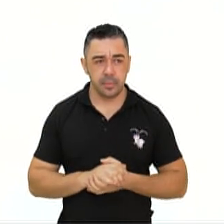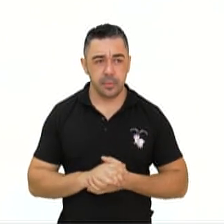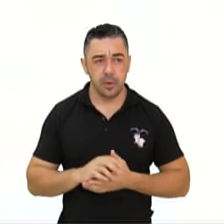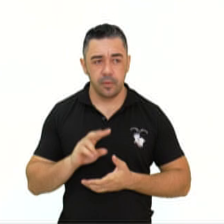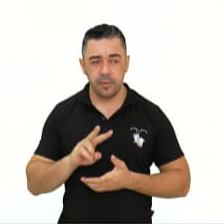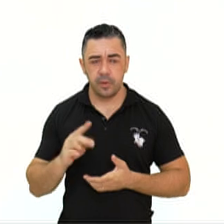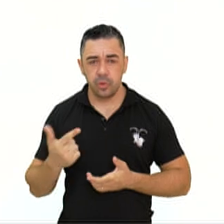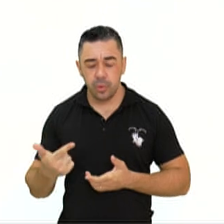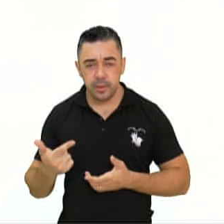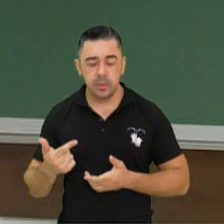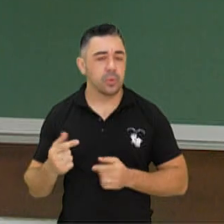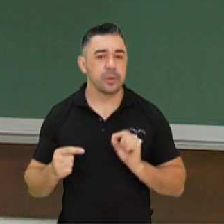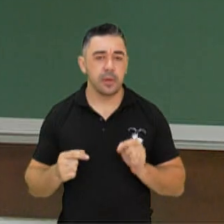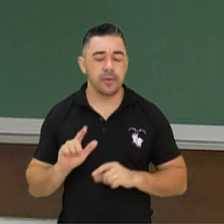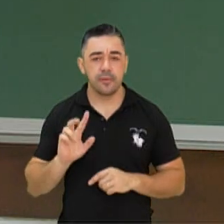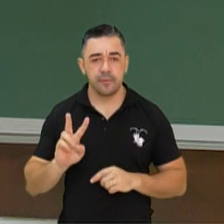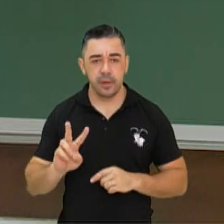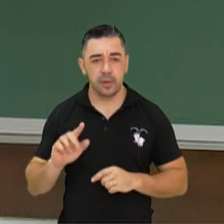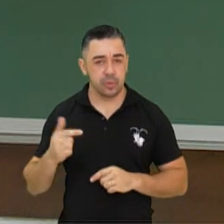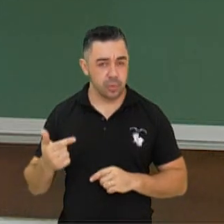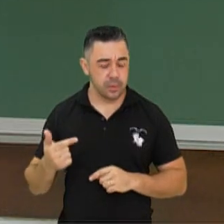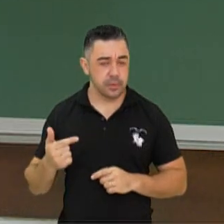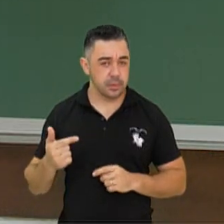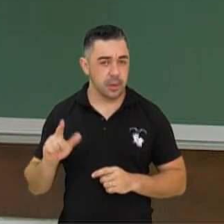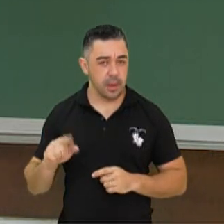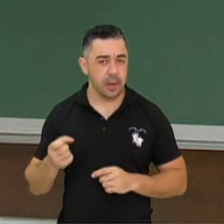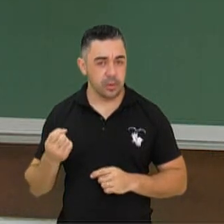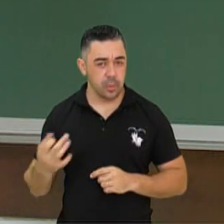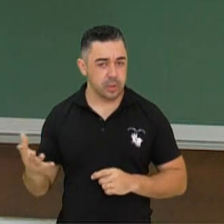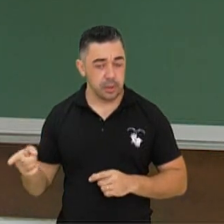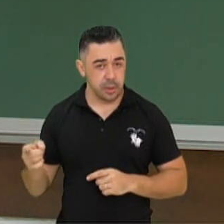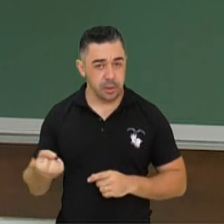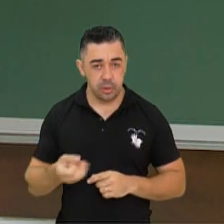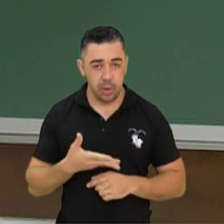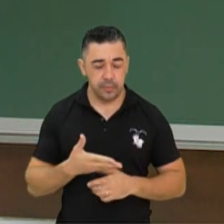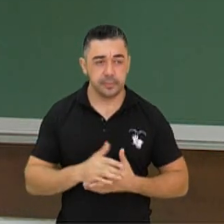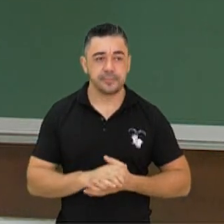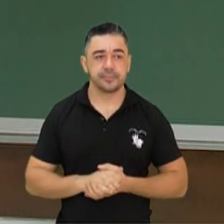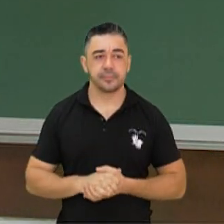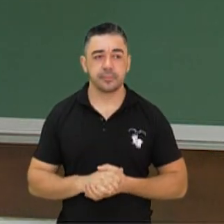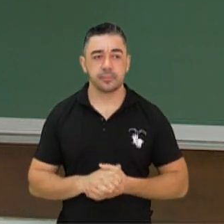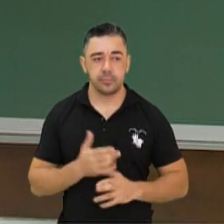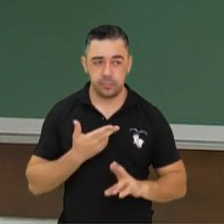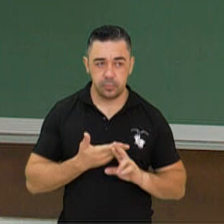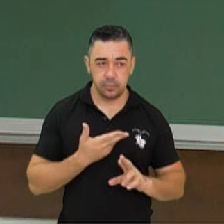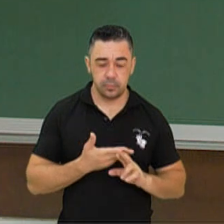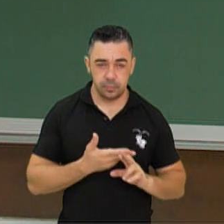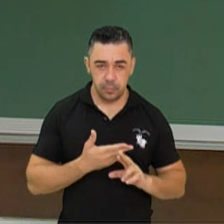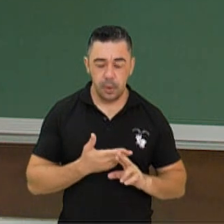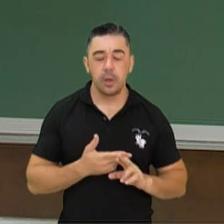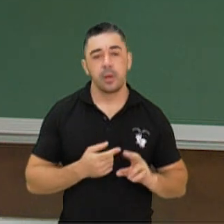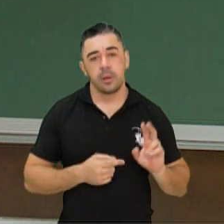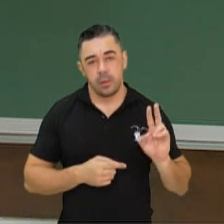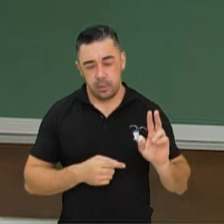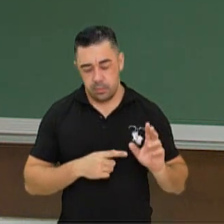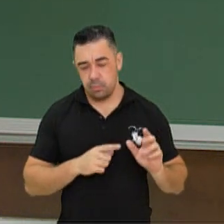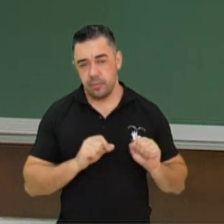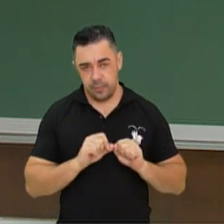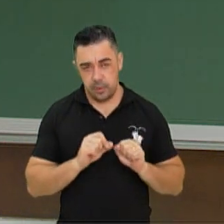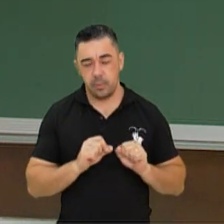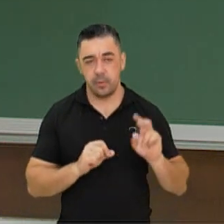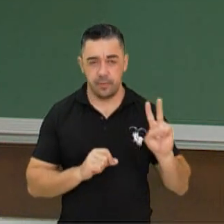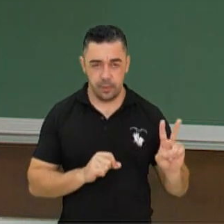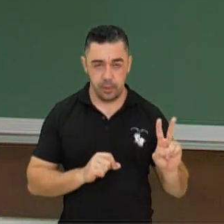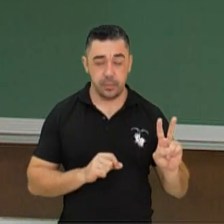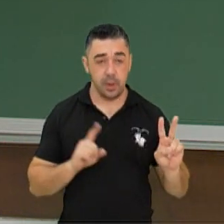do V2. O que é V2? Volume da segunda cisterna, que é a nova. Então, utilizei a fórmula do volume da cisterna, nós sabemos